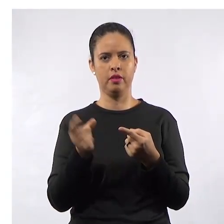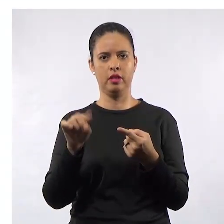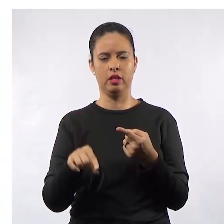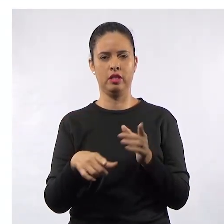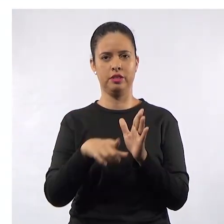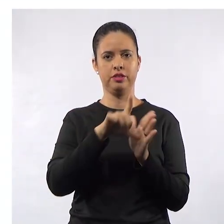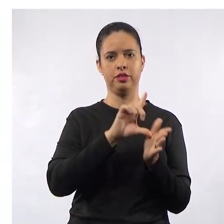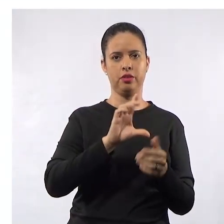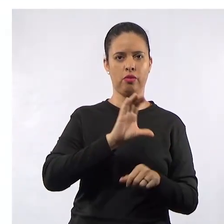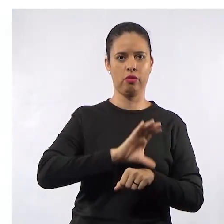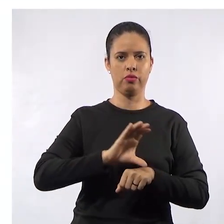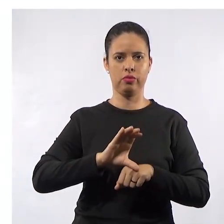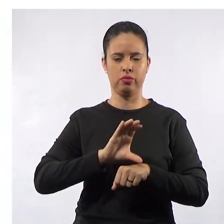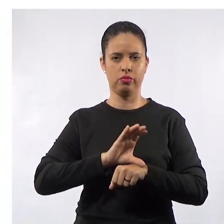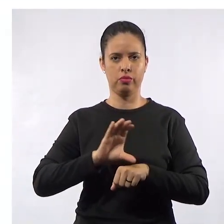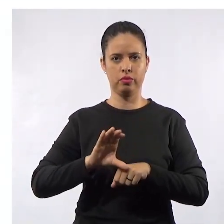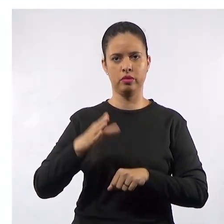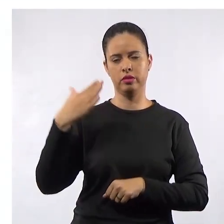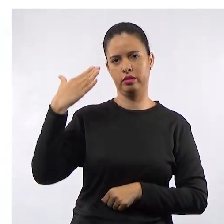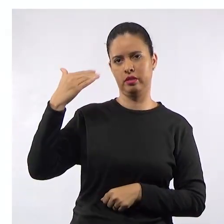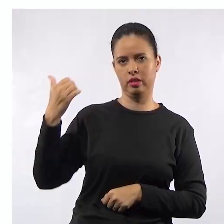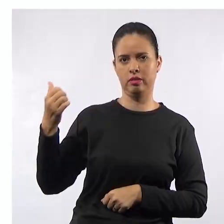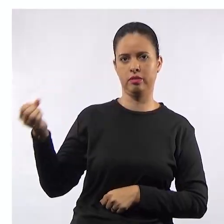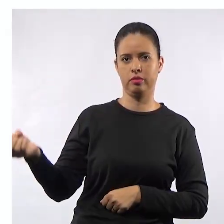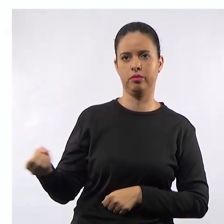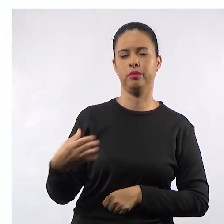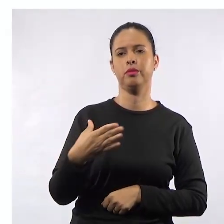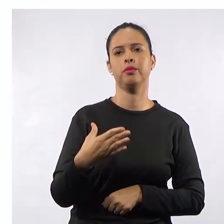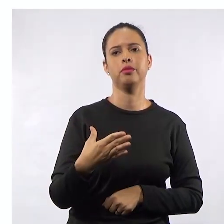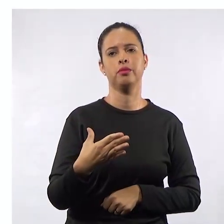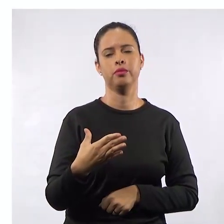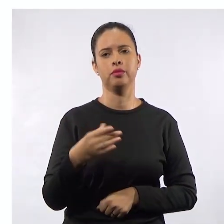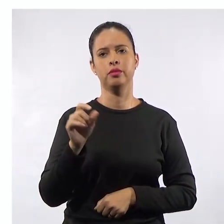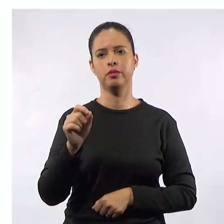nosso antigo Código Civil, né? Porque nós sabemos que o